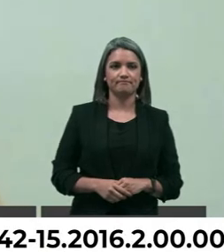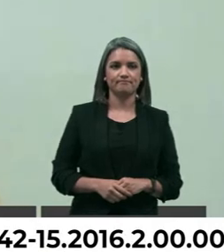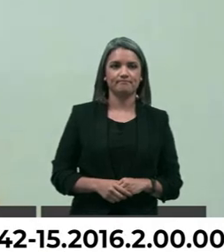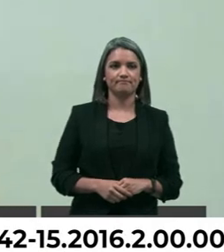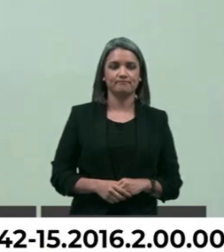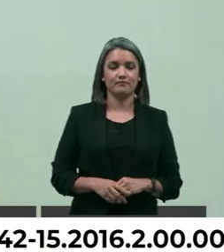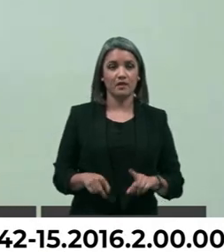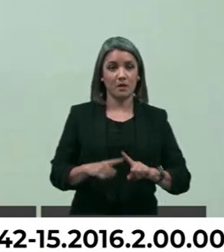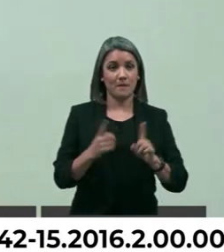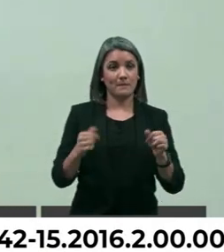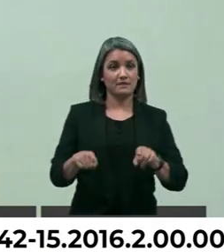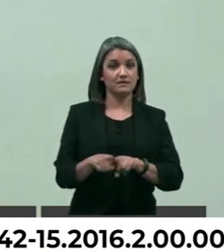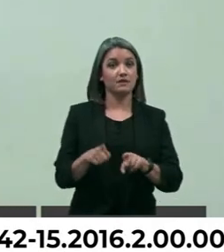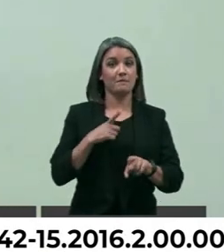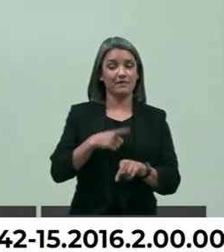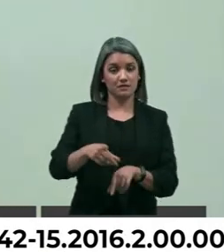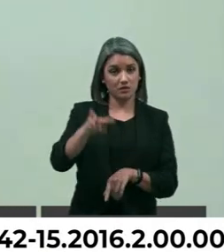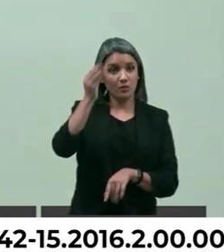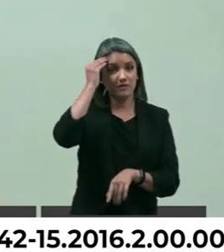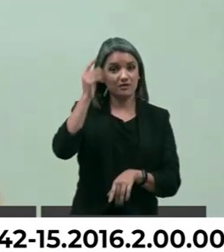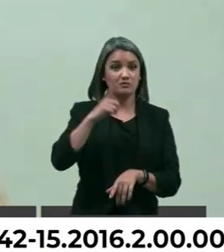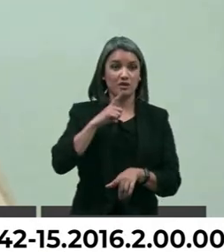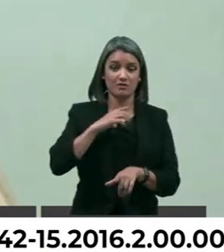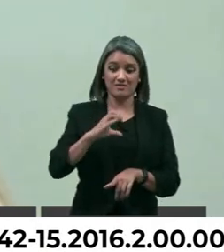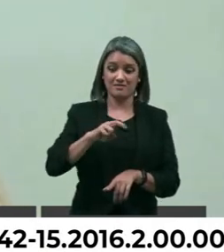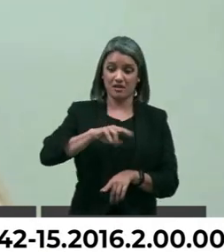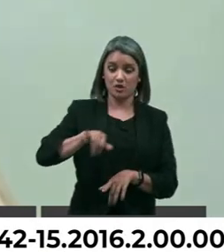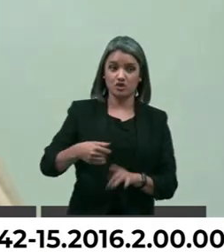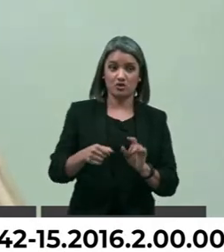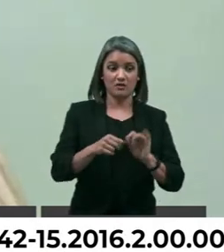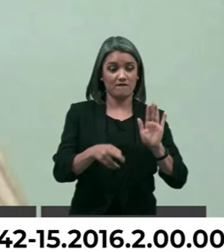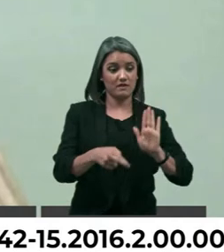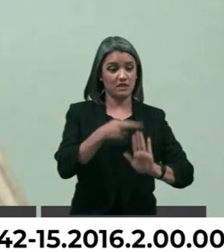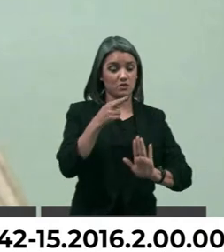adotado pelo Supremo Tribunal Federal, o CNJ editou a resolução